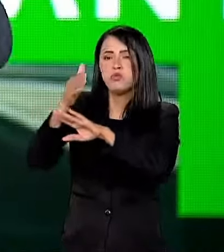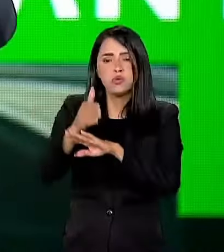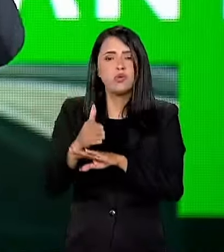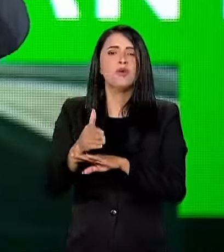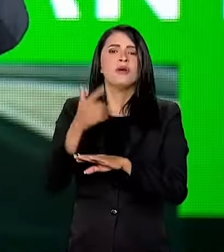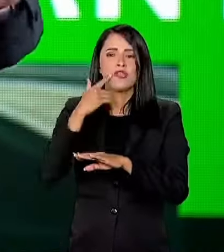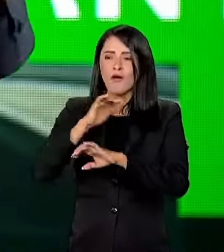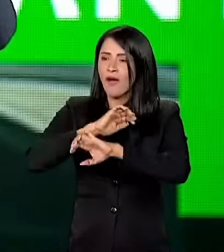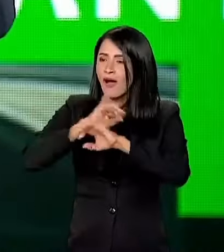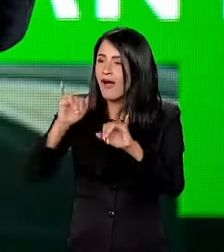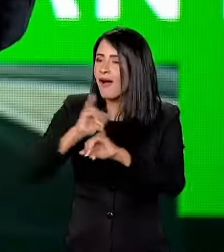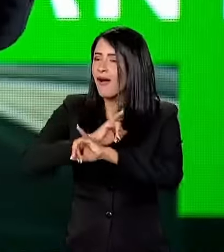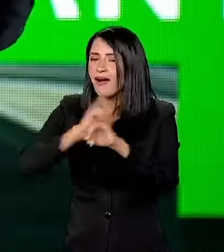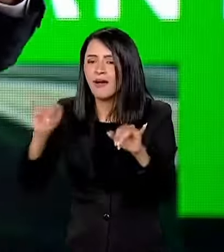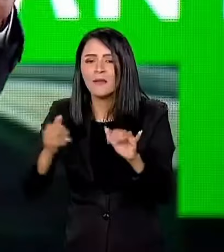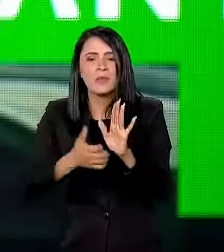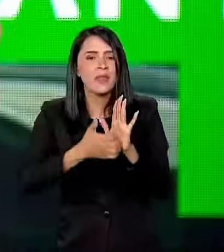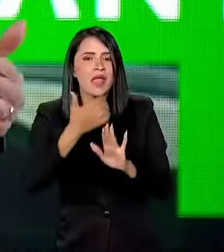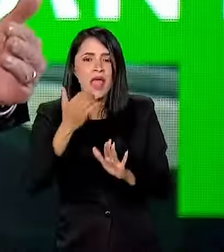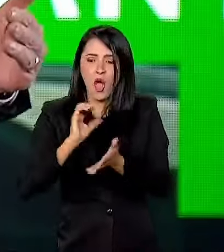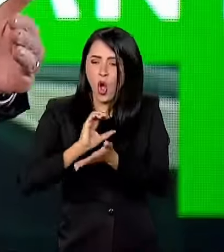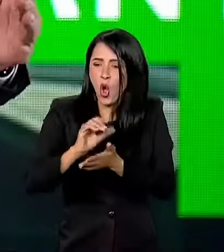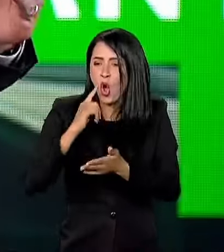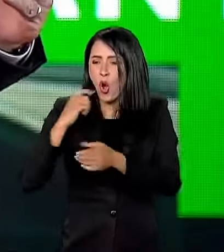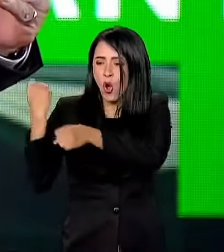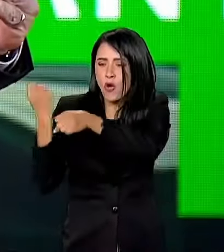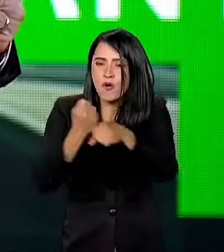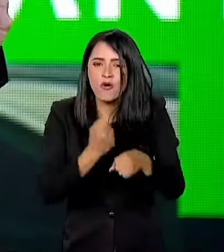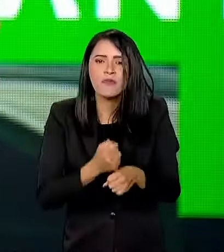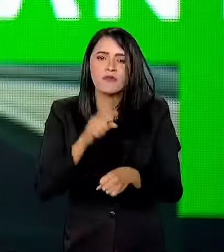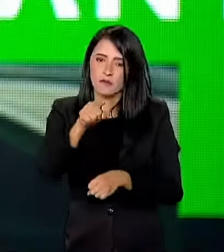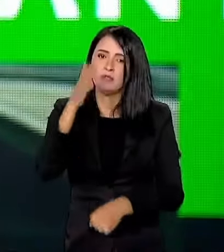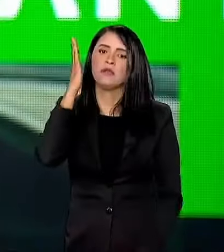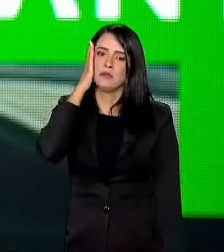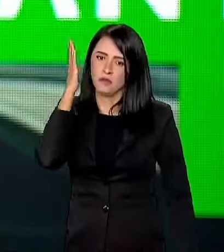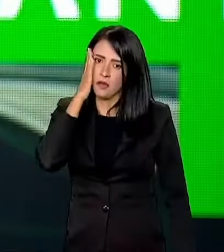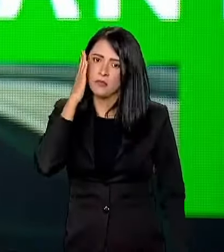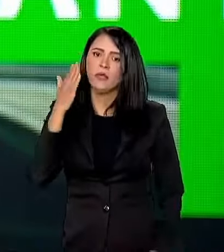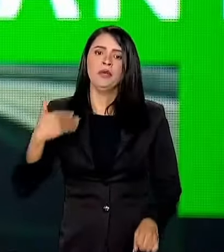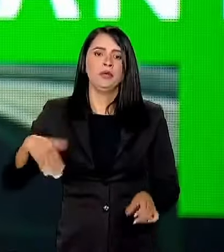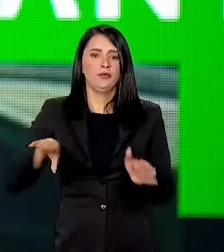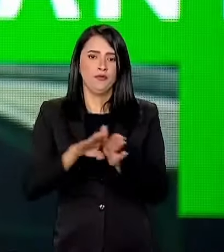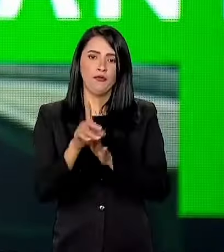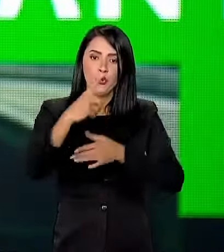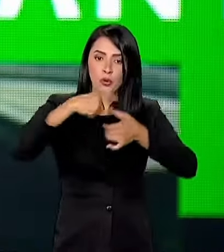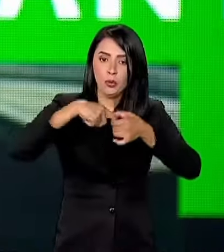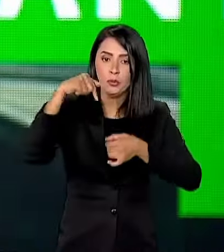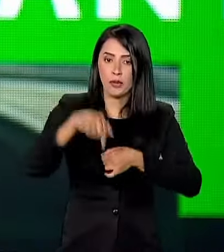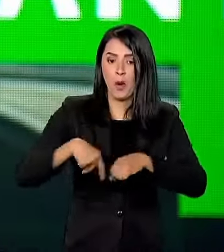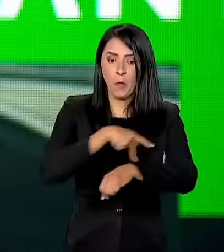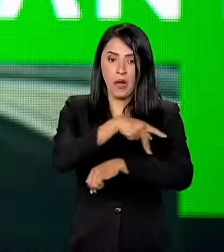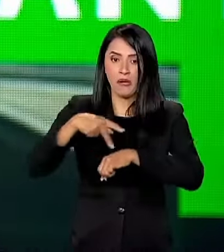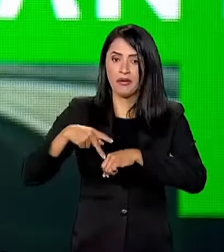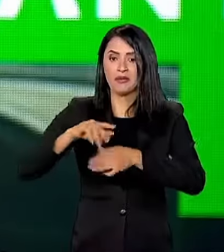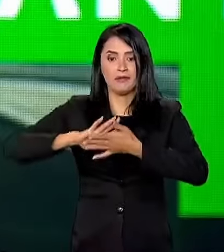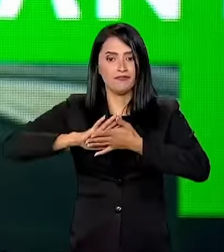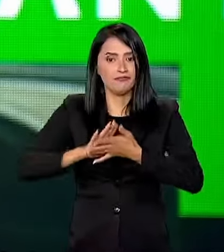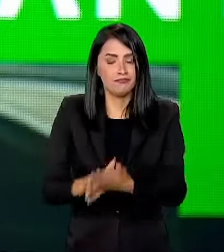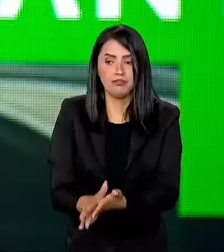Cada estado que eu vou anunciar uma quantidade de obra, porque vocês sabem que nós pegamos esse país destruído.